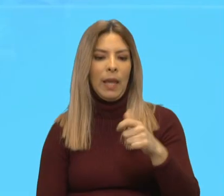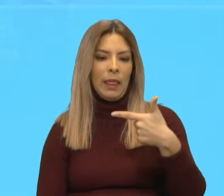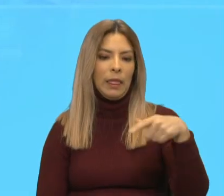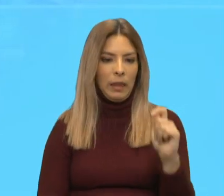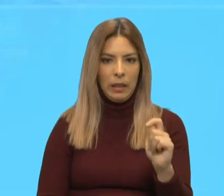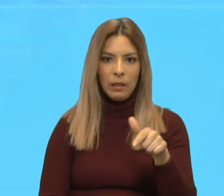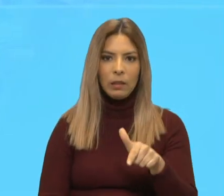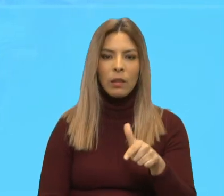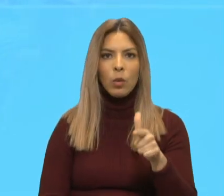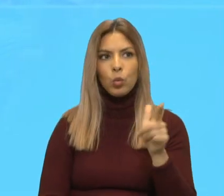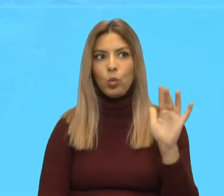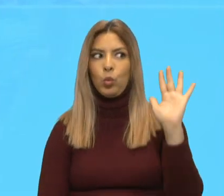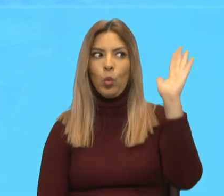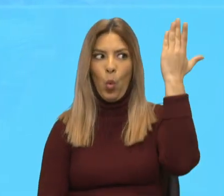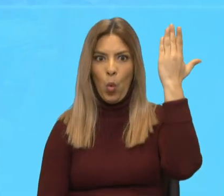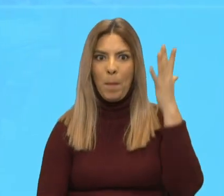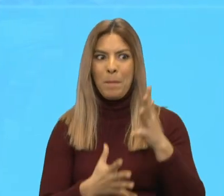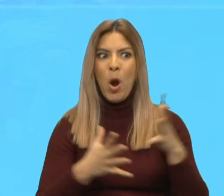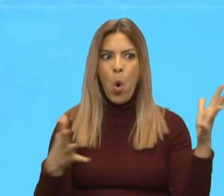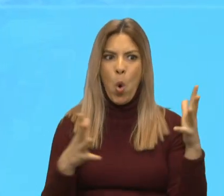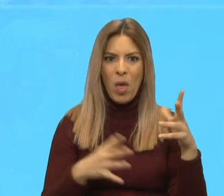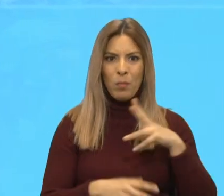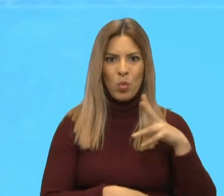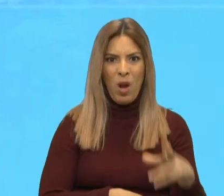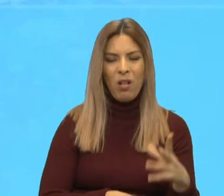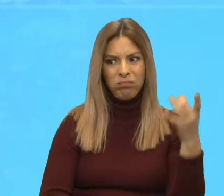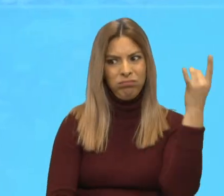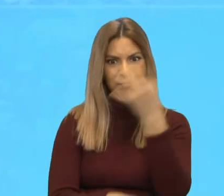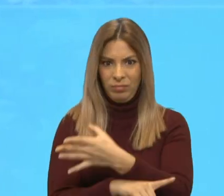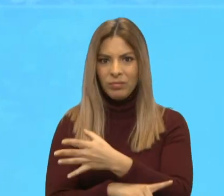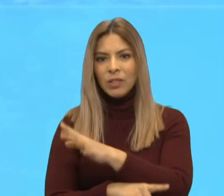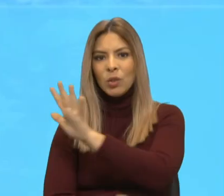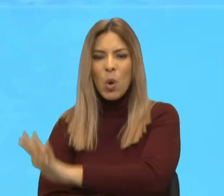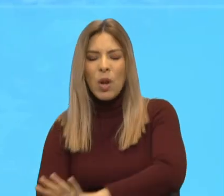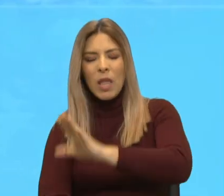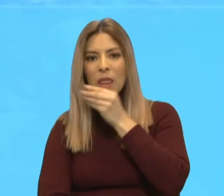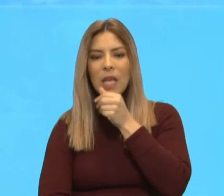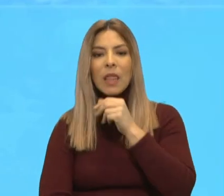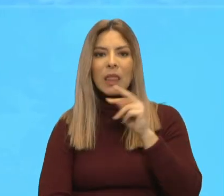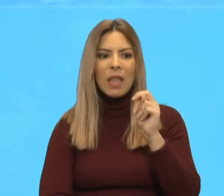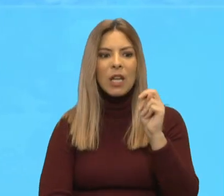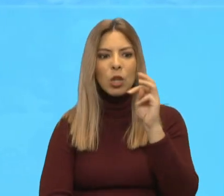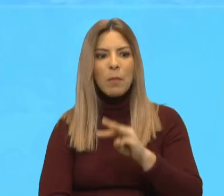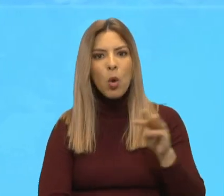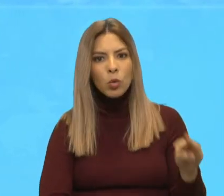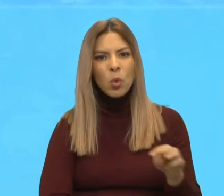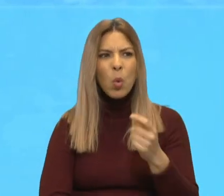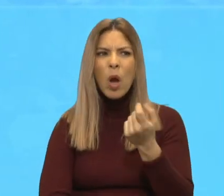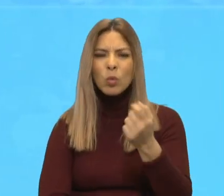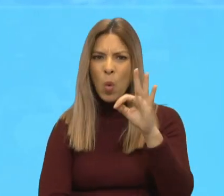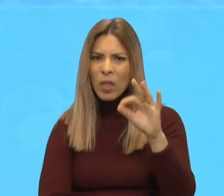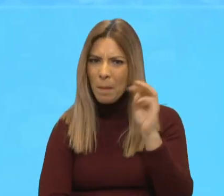é maior que Portugal, não é? Um território maior que Portugal, apesar de, enfim, 3 milhões ou quase 4 milhões de habitantes que